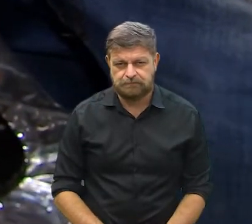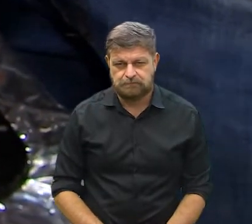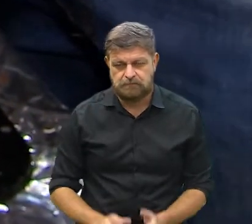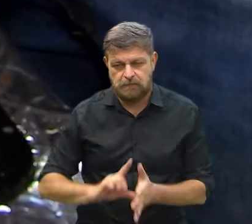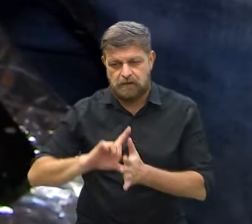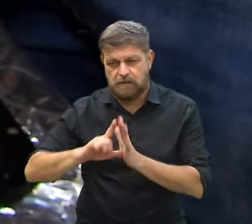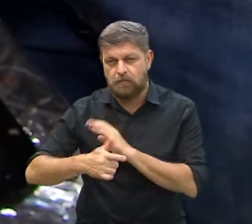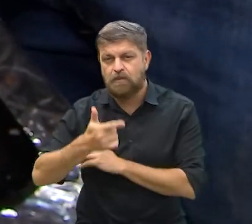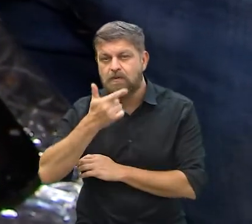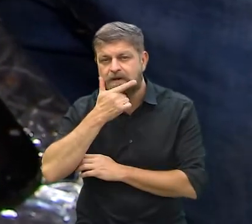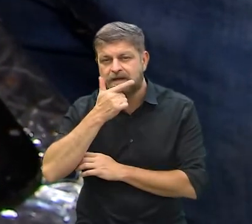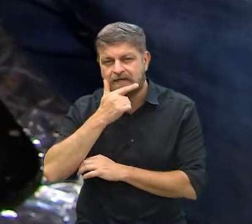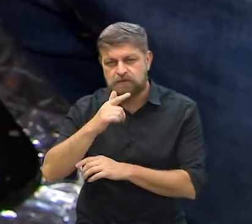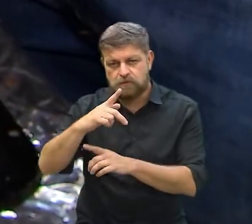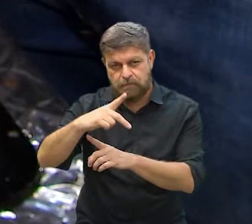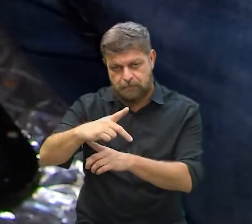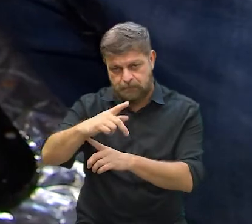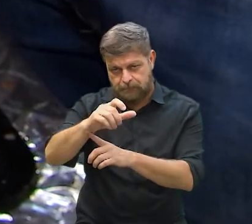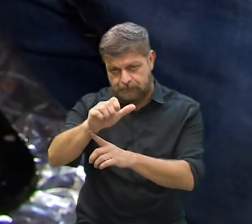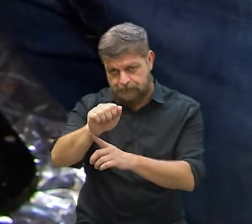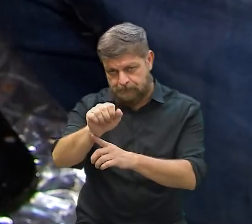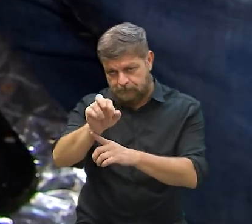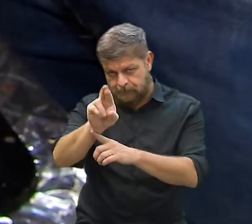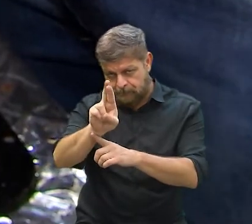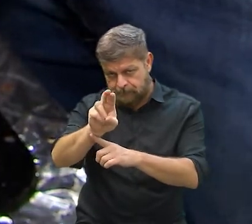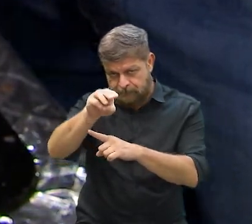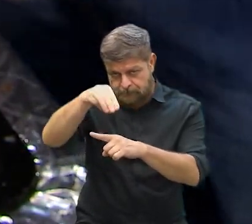O queijo parmesão